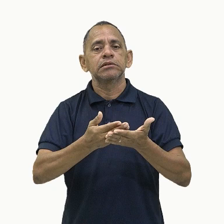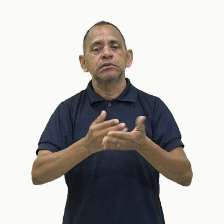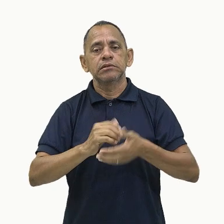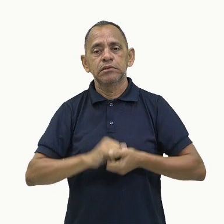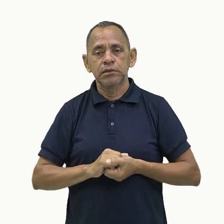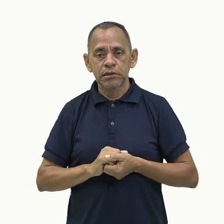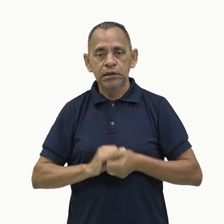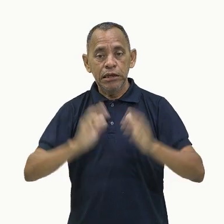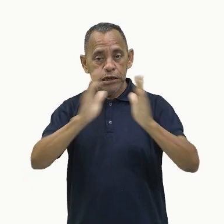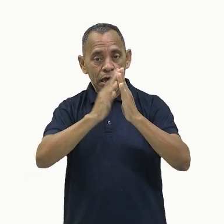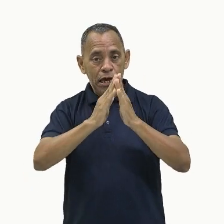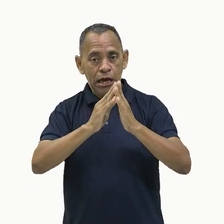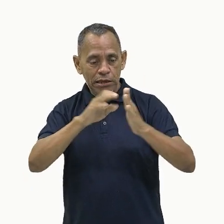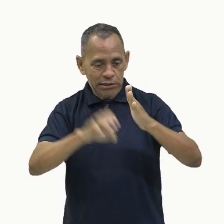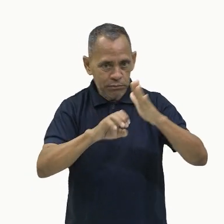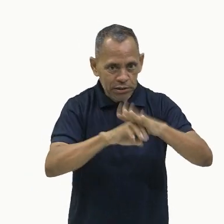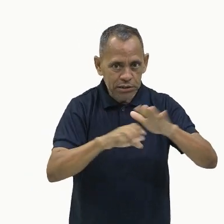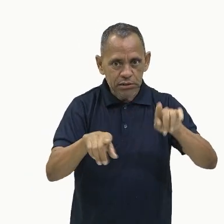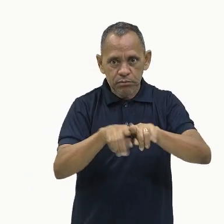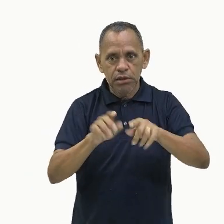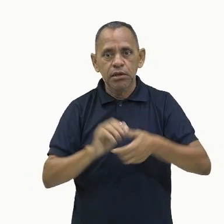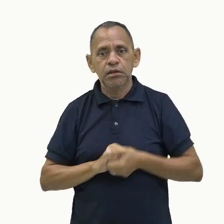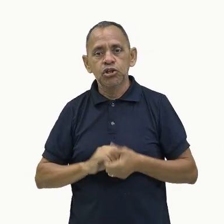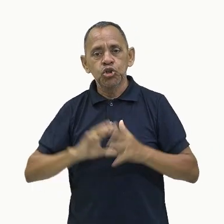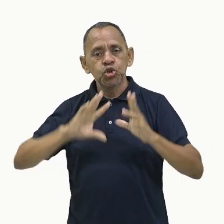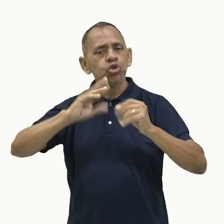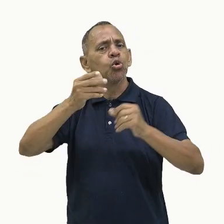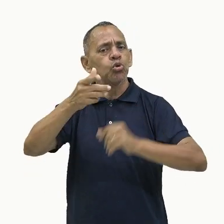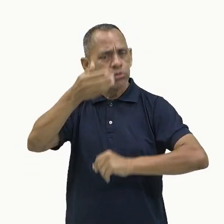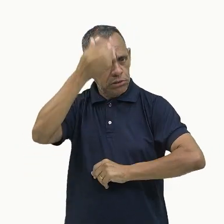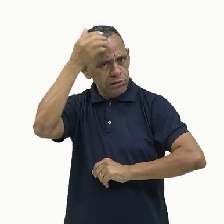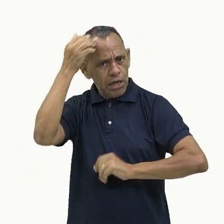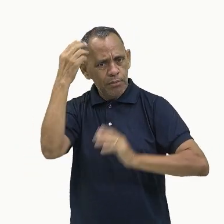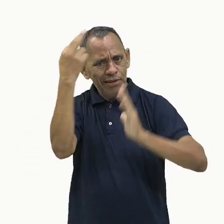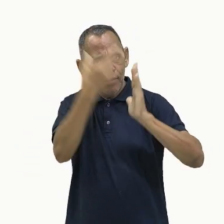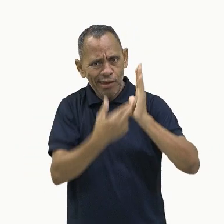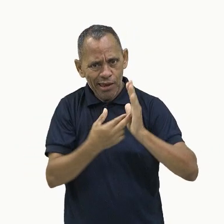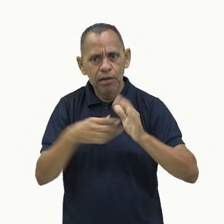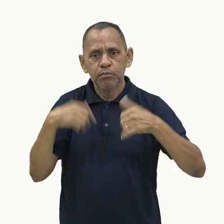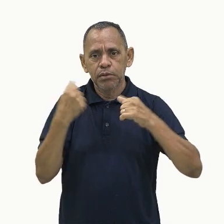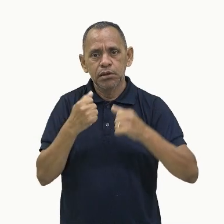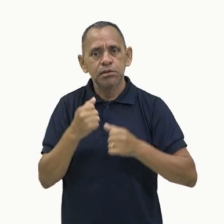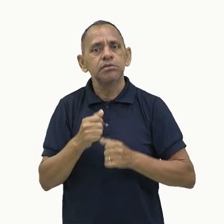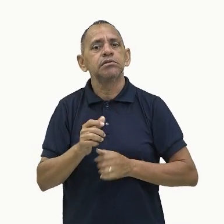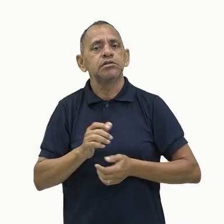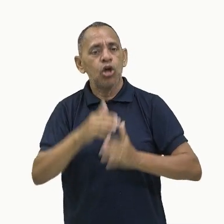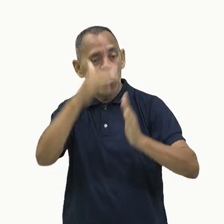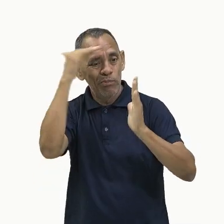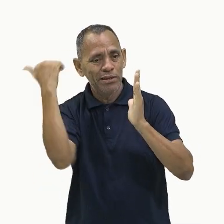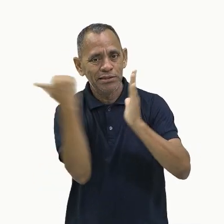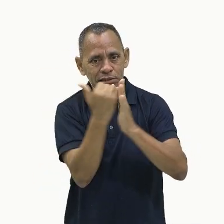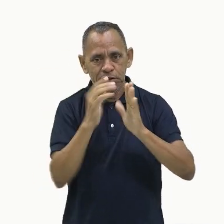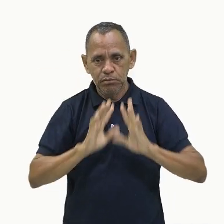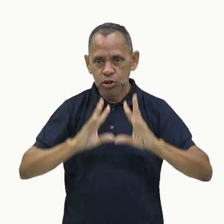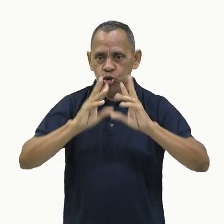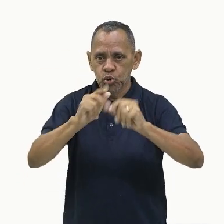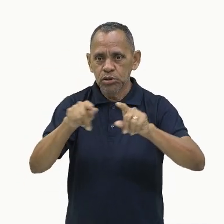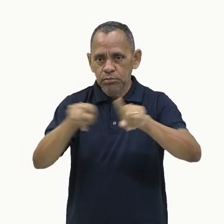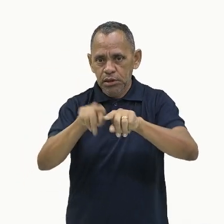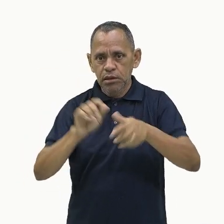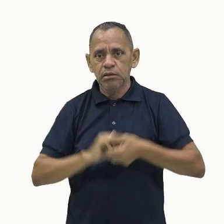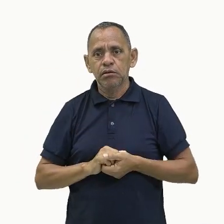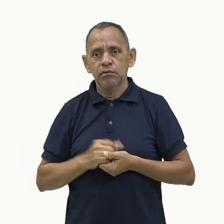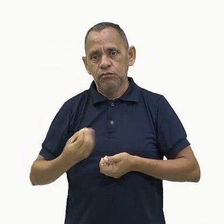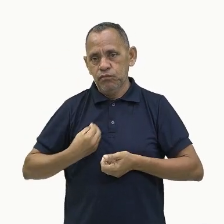saber as regras que regem aquele local para que elas sejam seguidas e mantidas por todos que ali habitam.